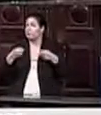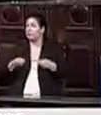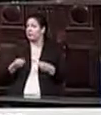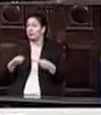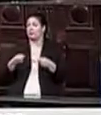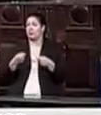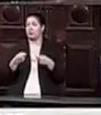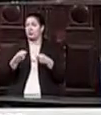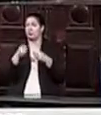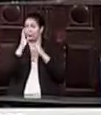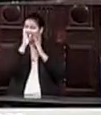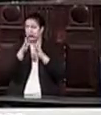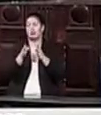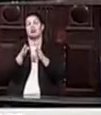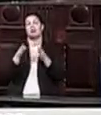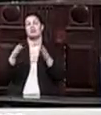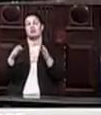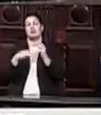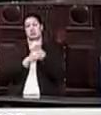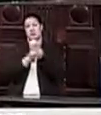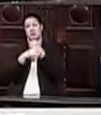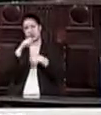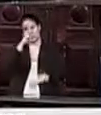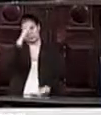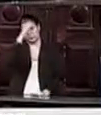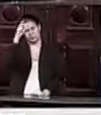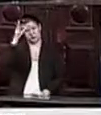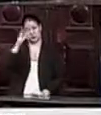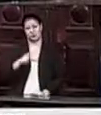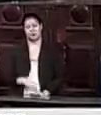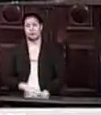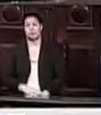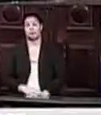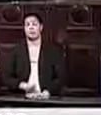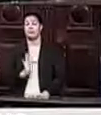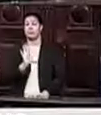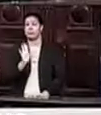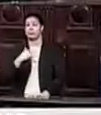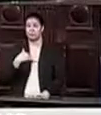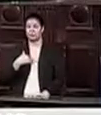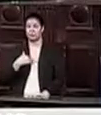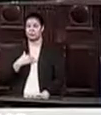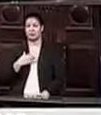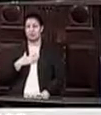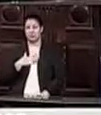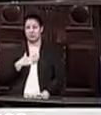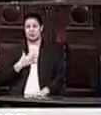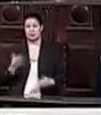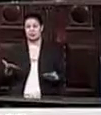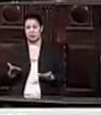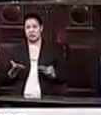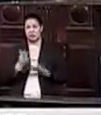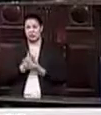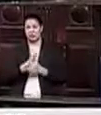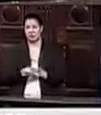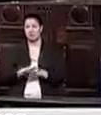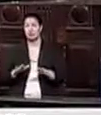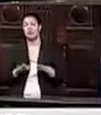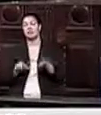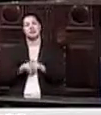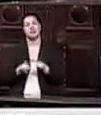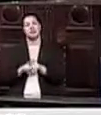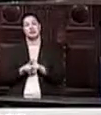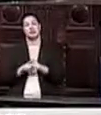no enfrentamento da questão da segurança pública. Mas quero me despedir do dia de hoje,